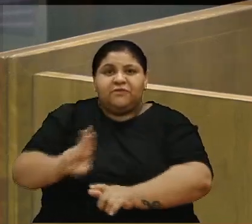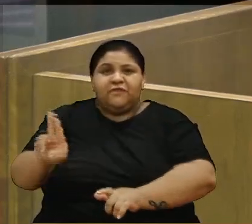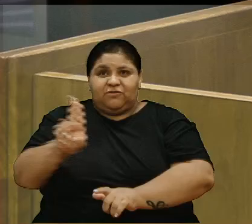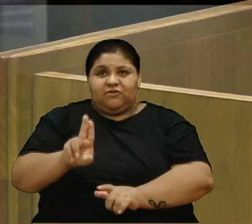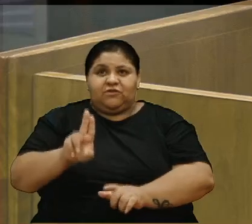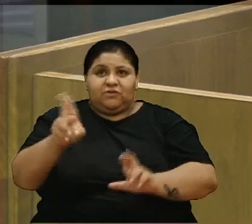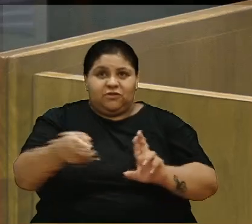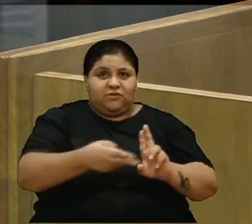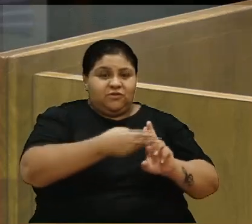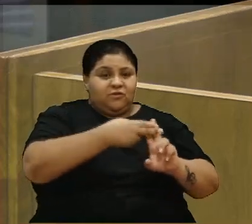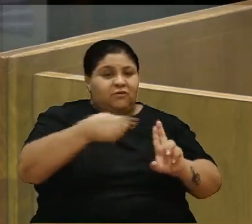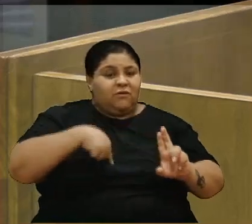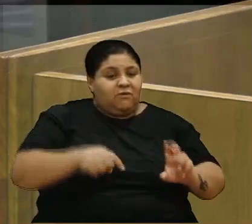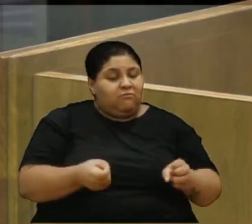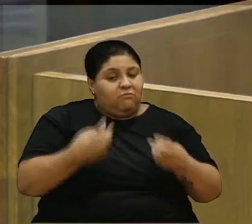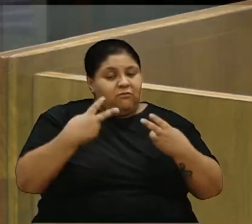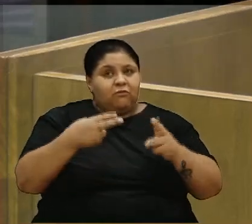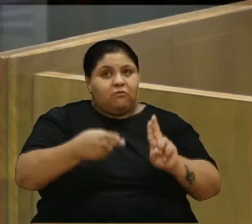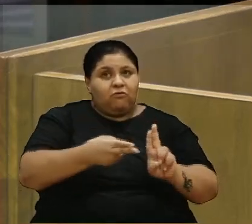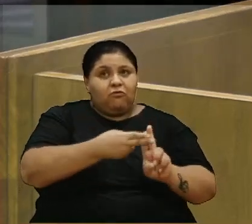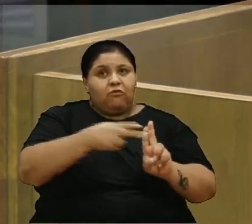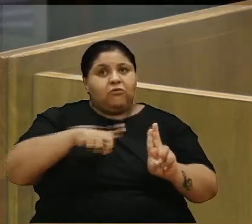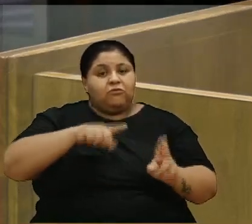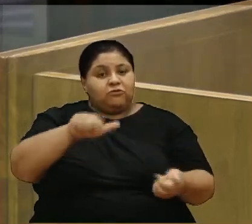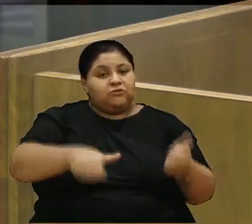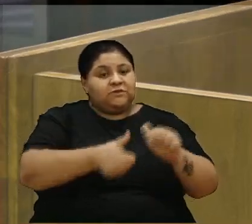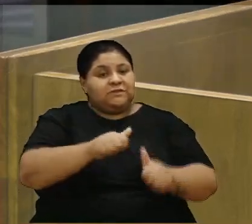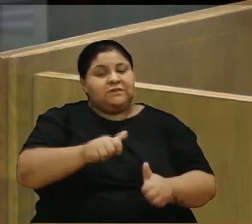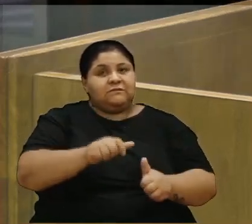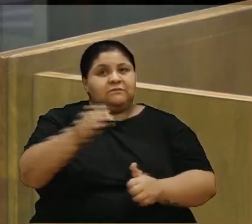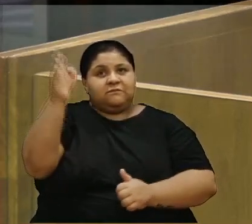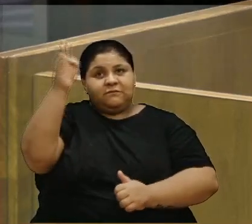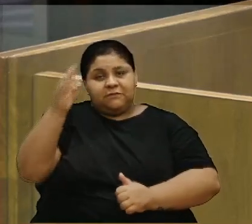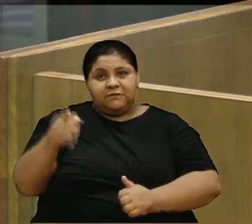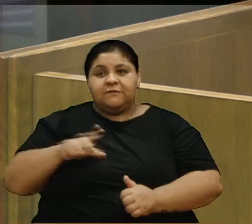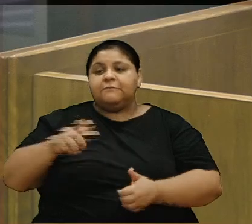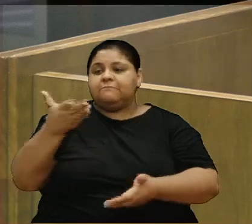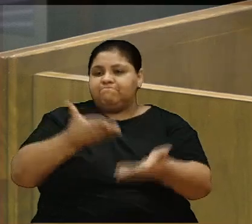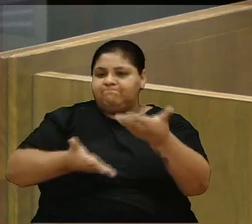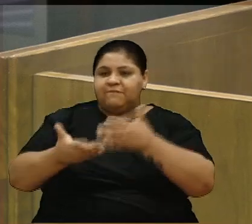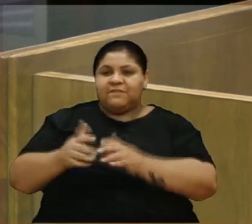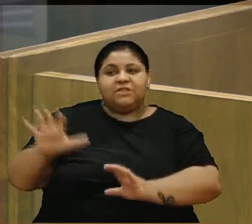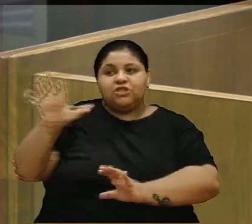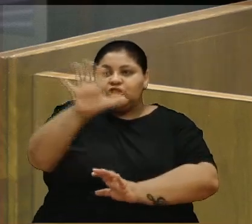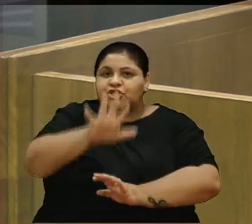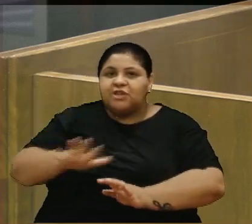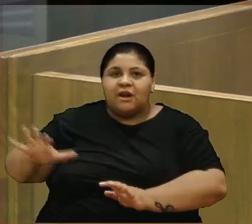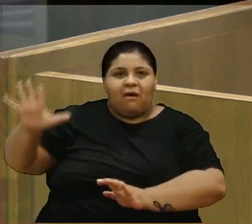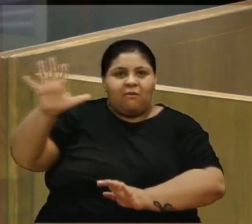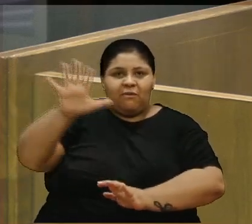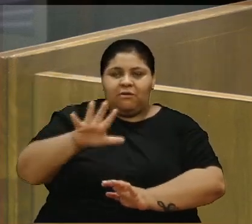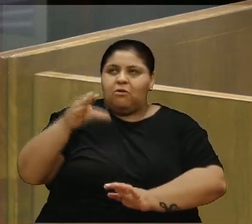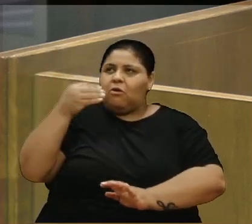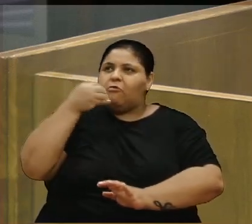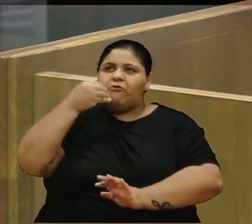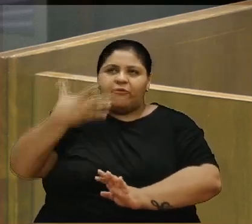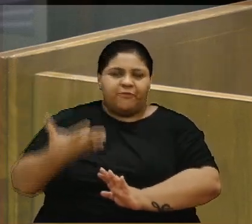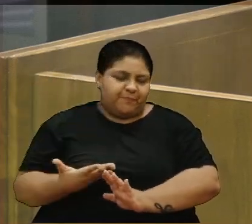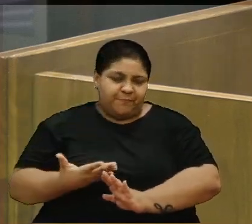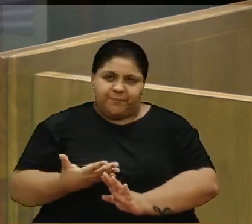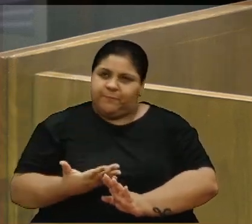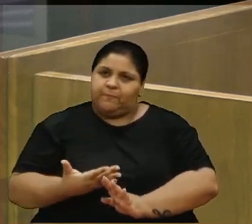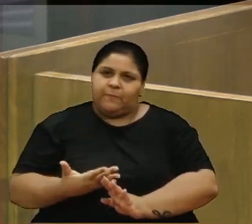SUS. E, na minha percepção, o SUS tem que ser de qualidade no Brasil, tem que ser atendimento universal, continuar sendo universal, obviamente,